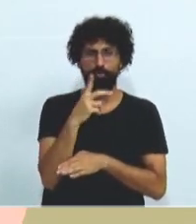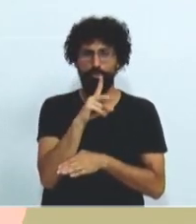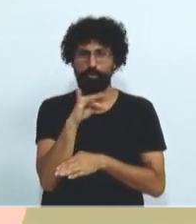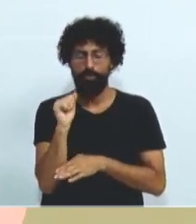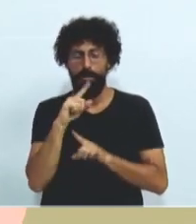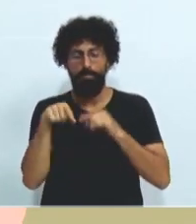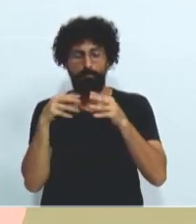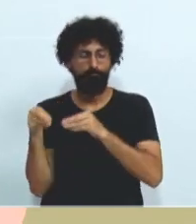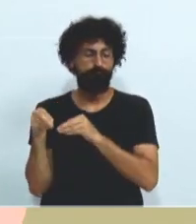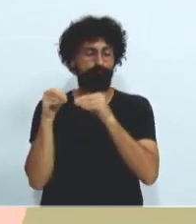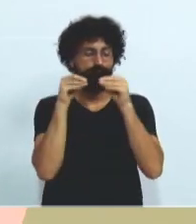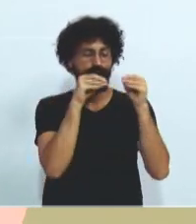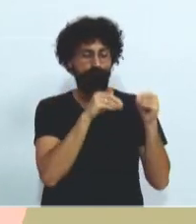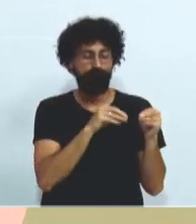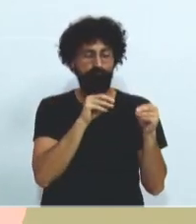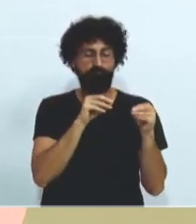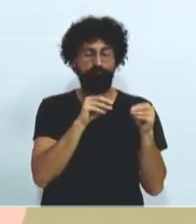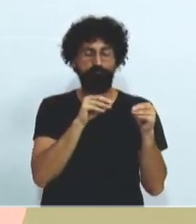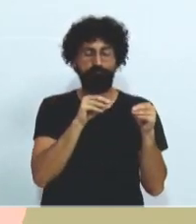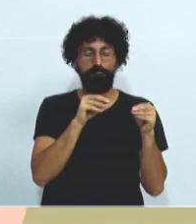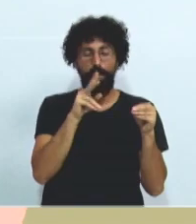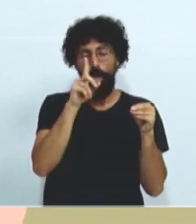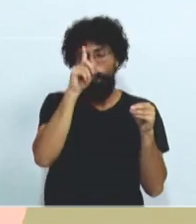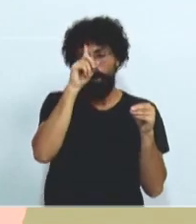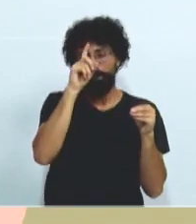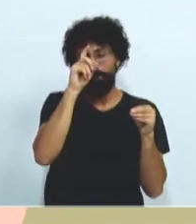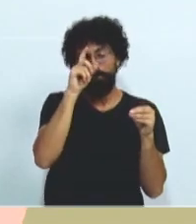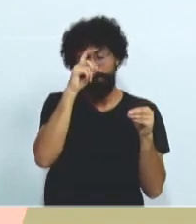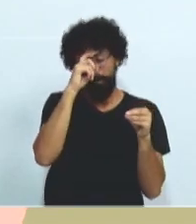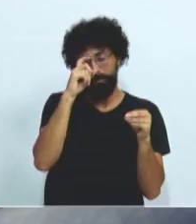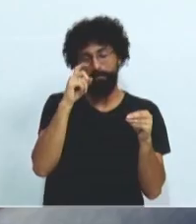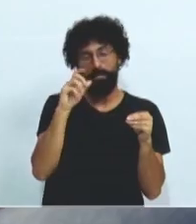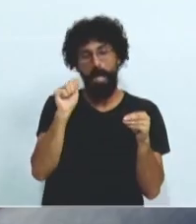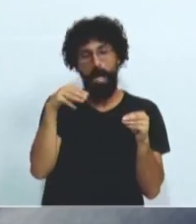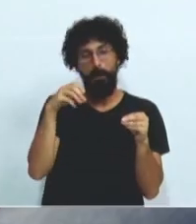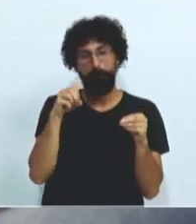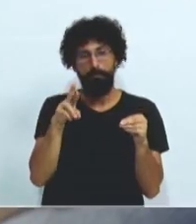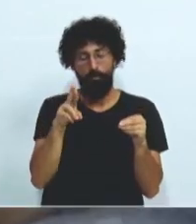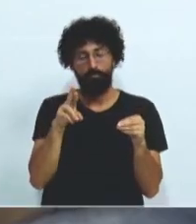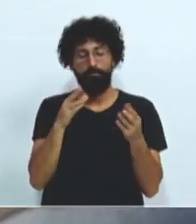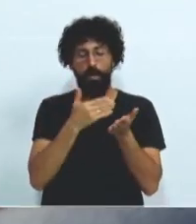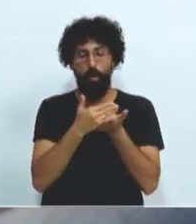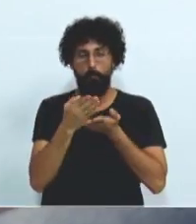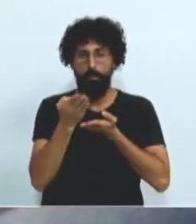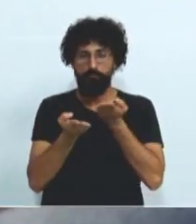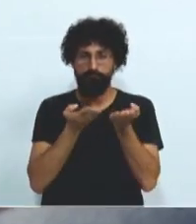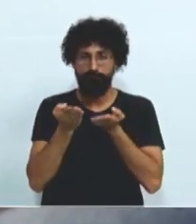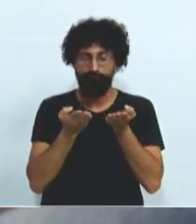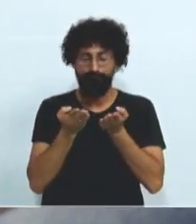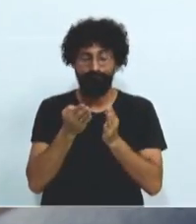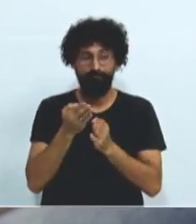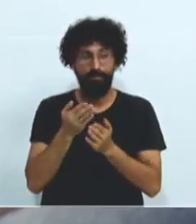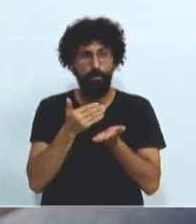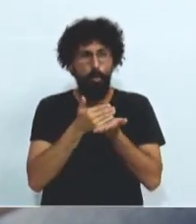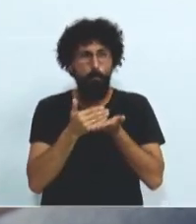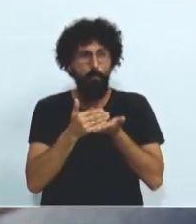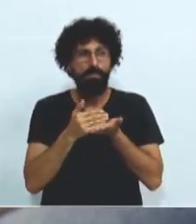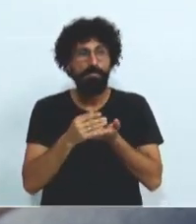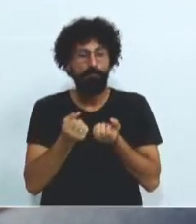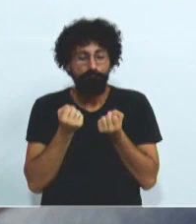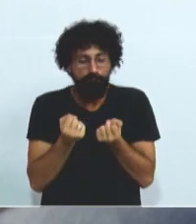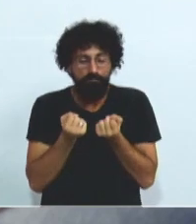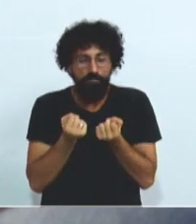do Amor. Aí até lá, aí que já começou os tratamentos. No início, que era mais forte, as quimio, agora está na fase